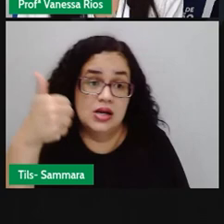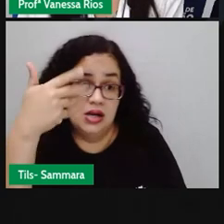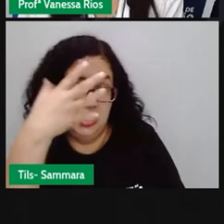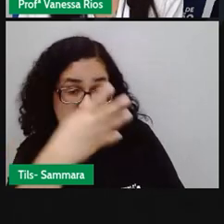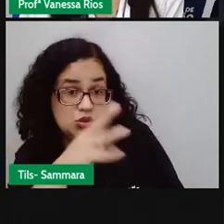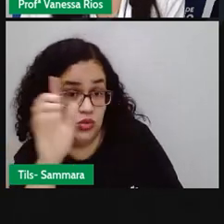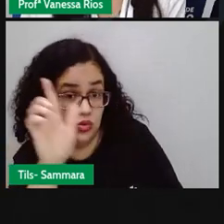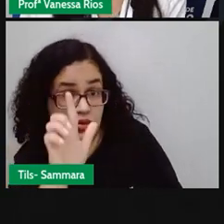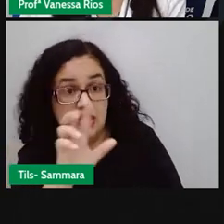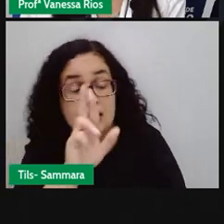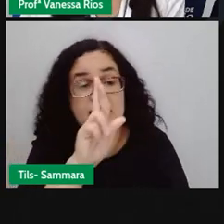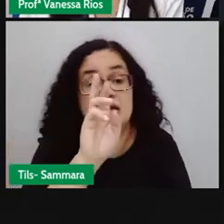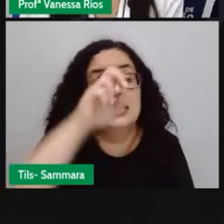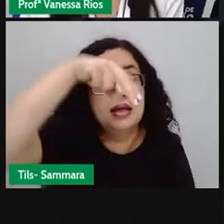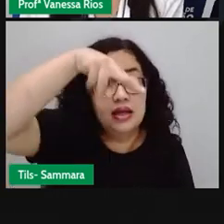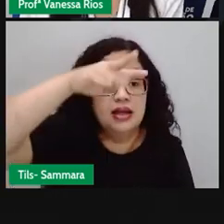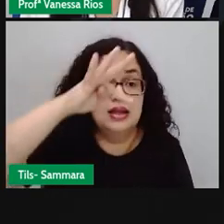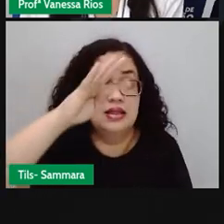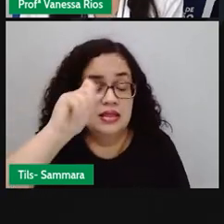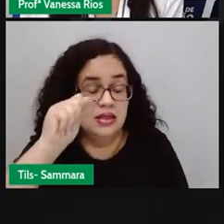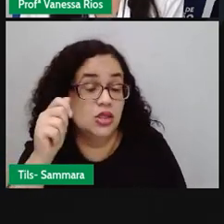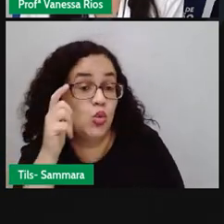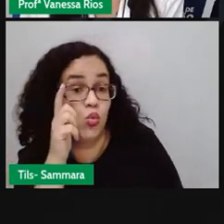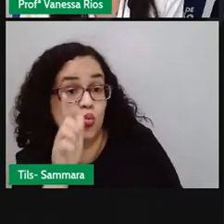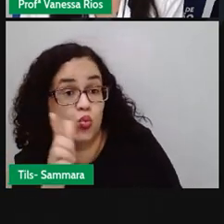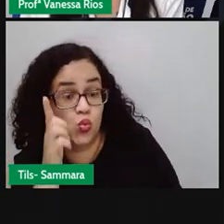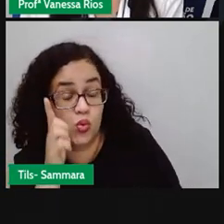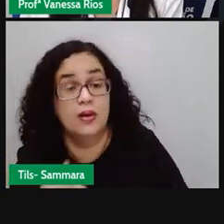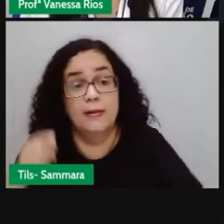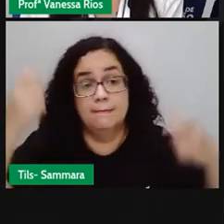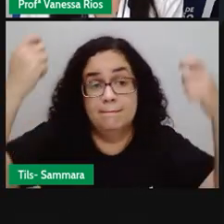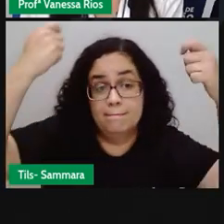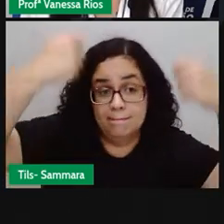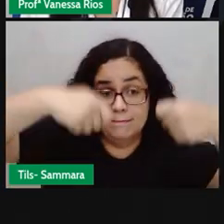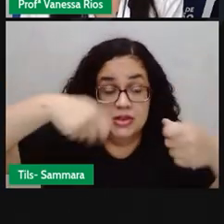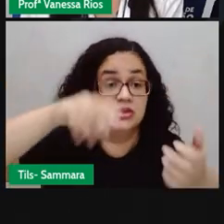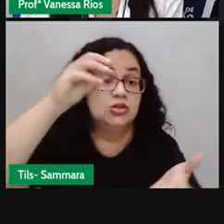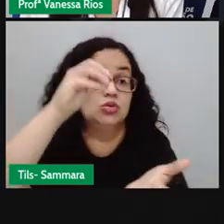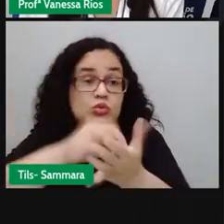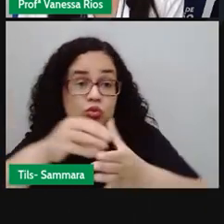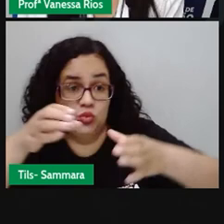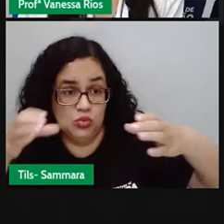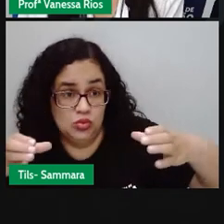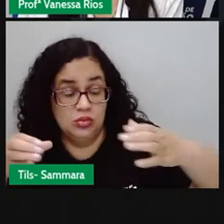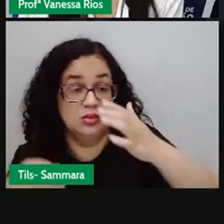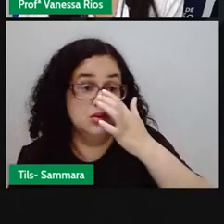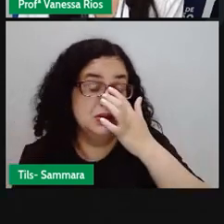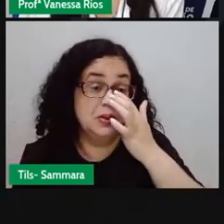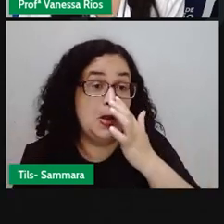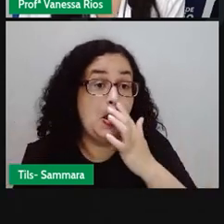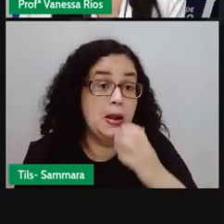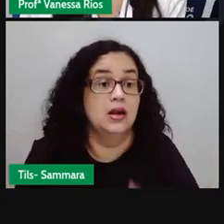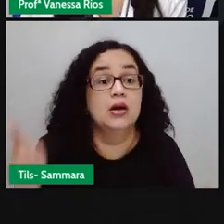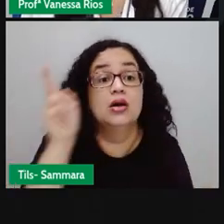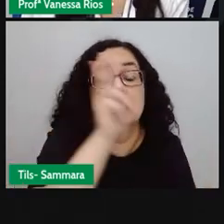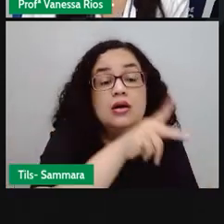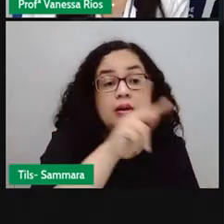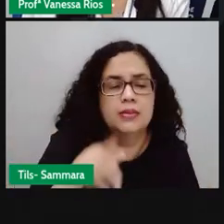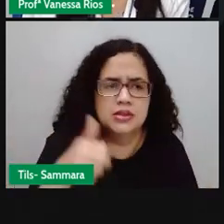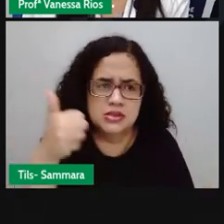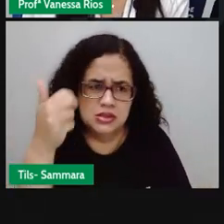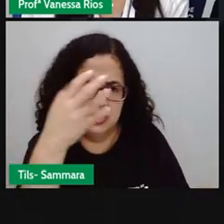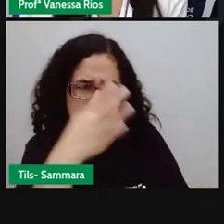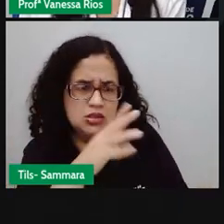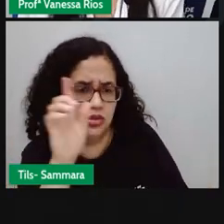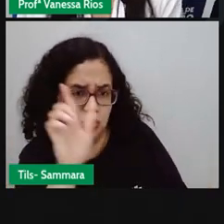né? Renata vai conseguir os 14 litros que ela precisa para completar o aquário. Ô, Pró, eu posso chegar aí nesses